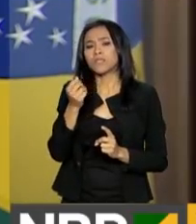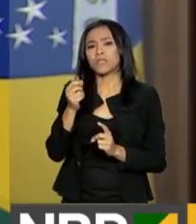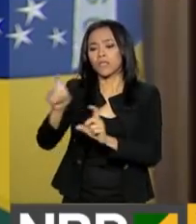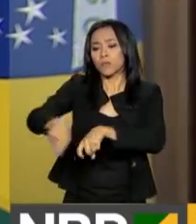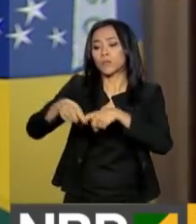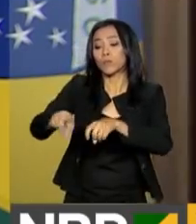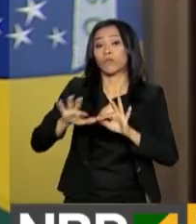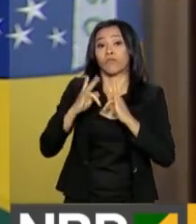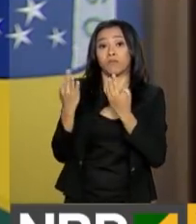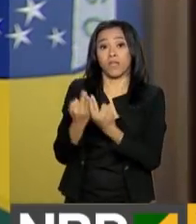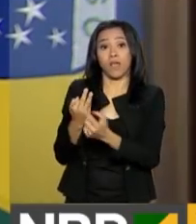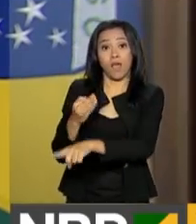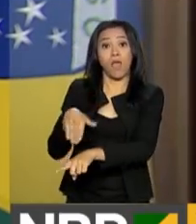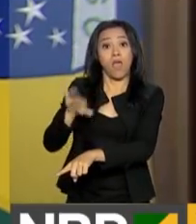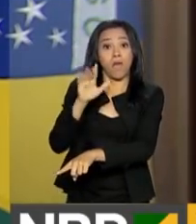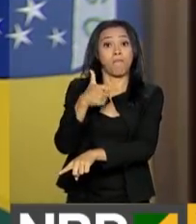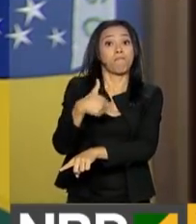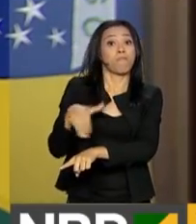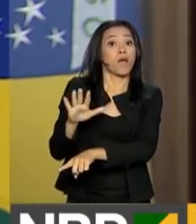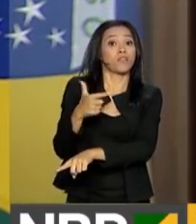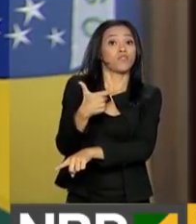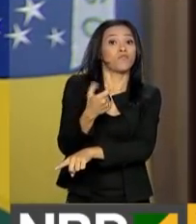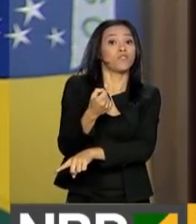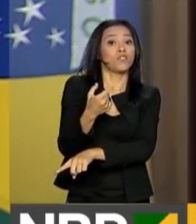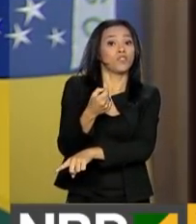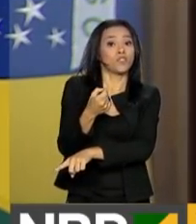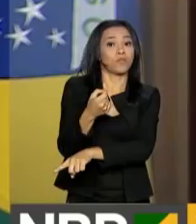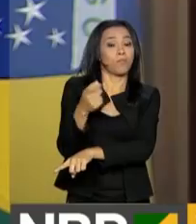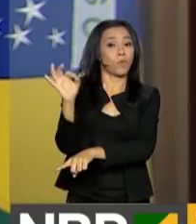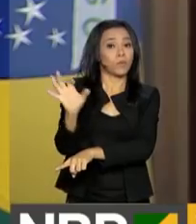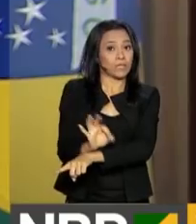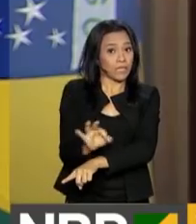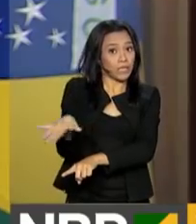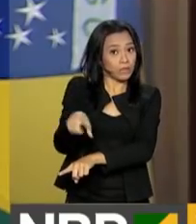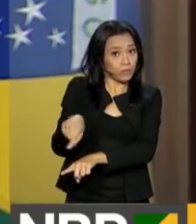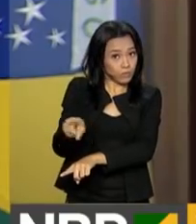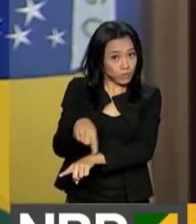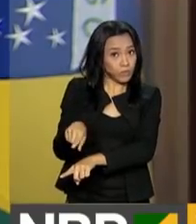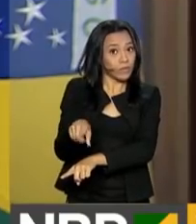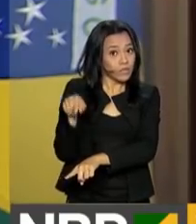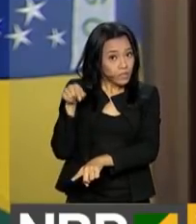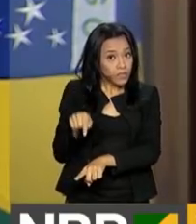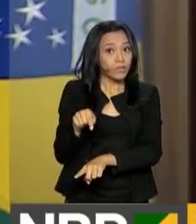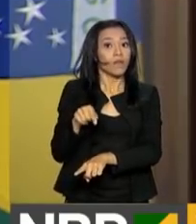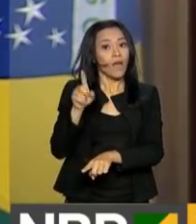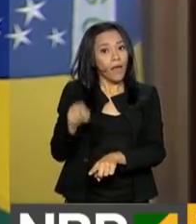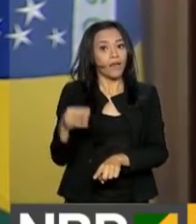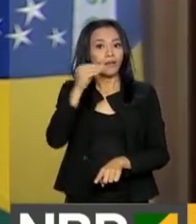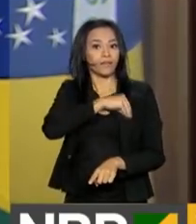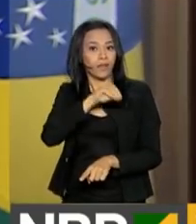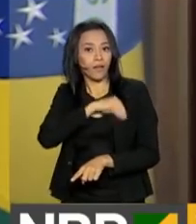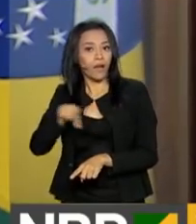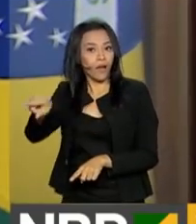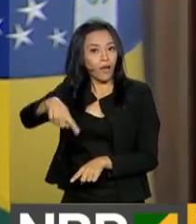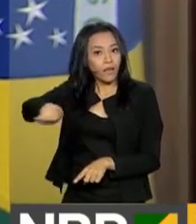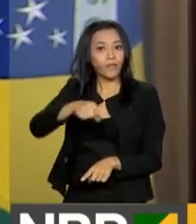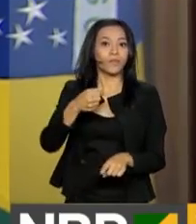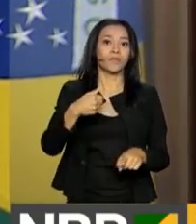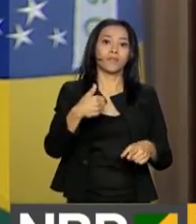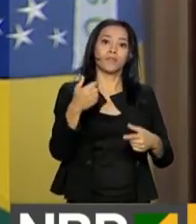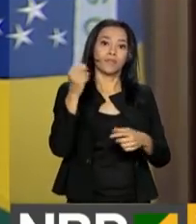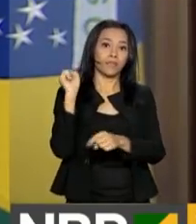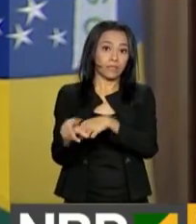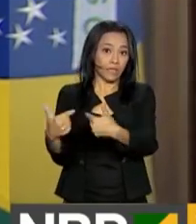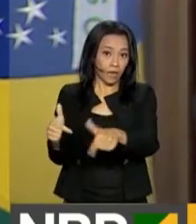responde aliás por mais de 20% dos recursos portanto gerando renda e emprego nos municípios